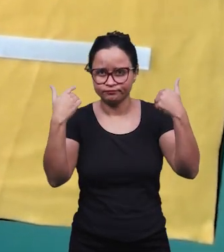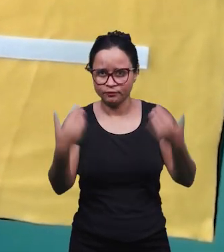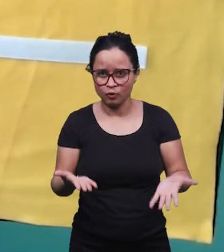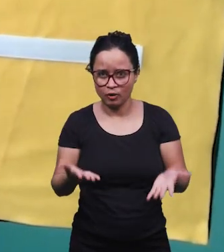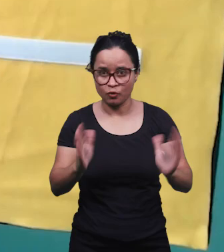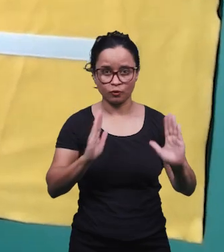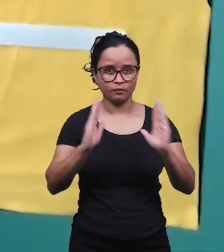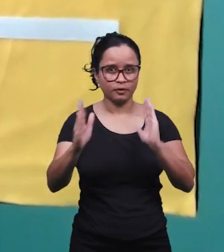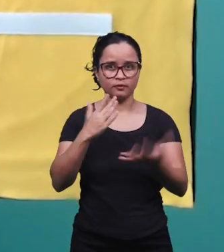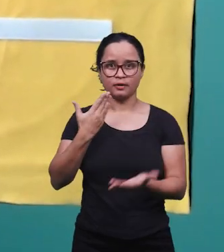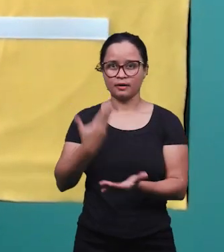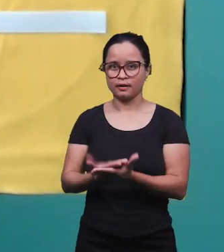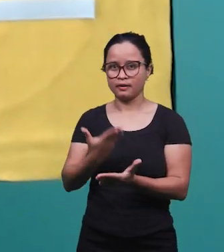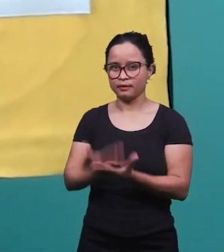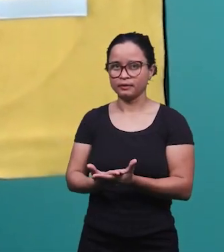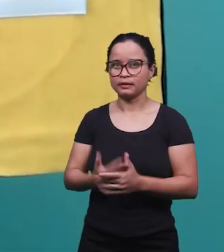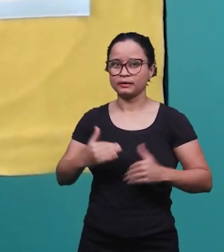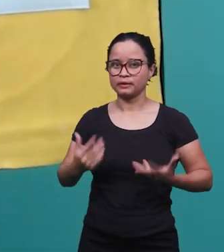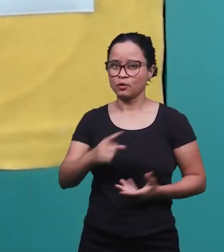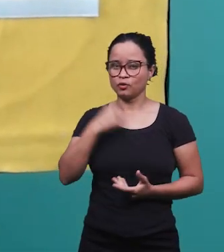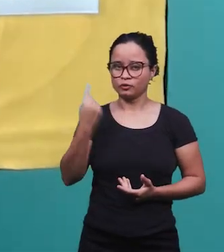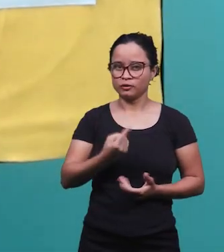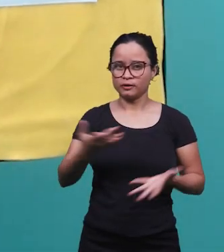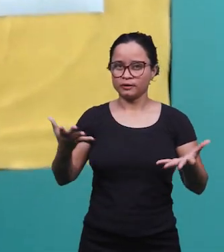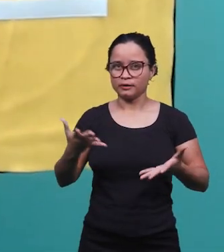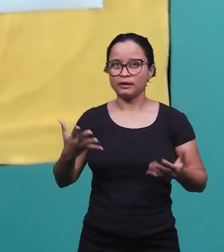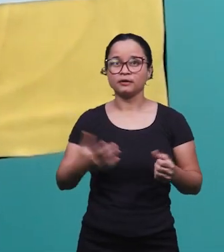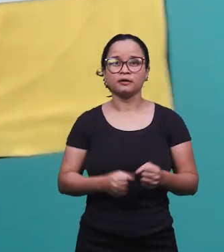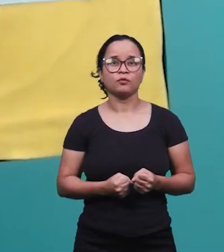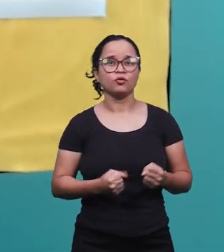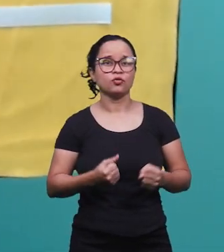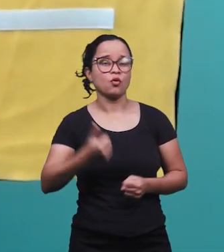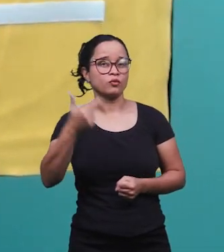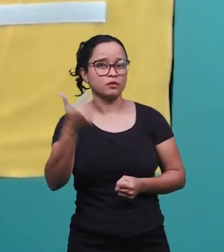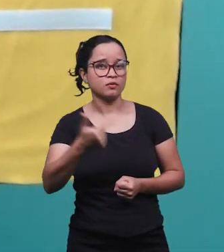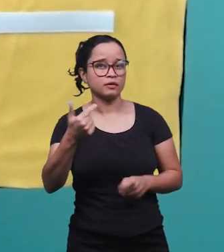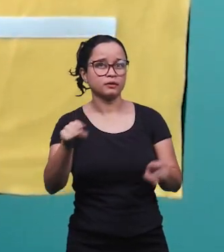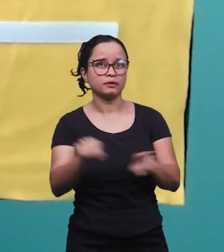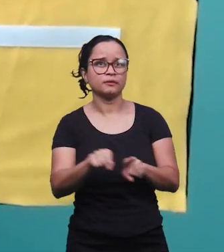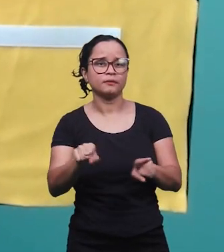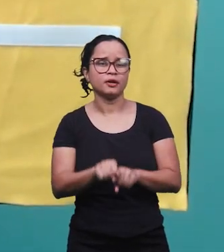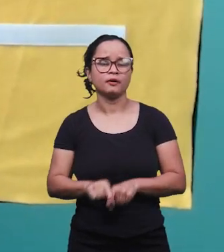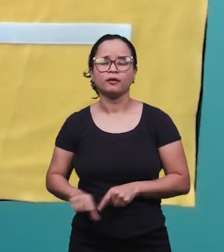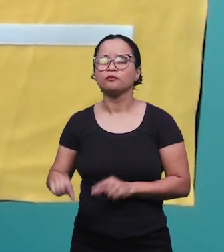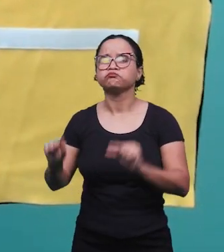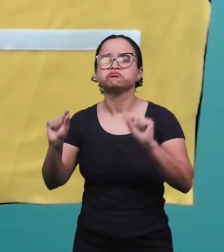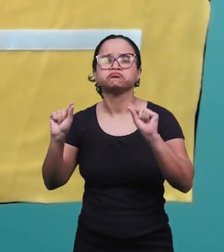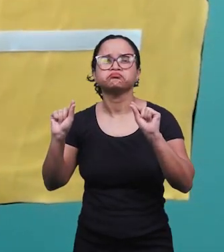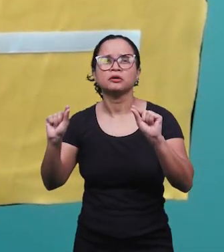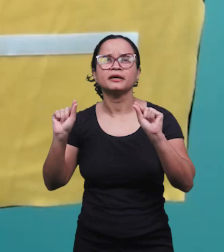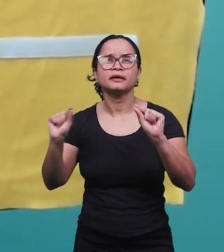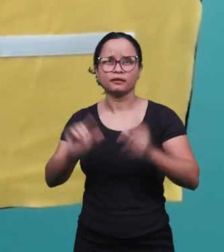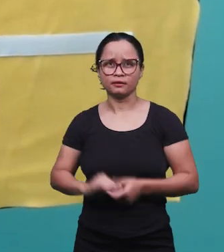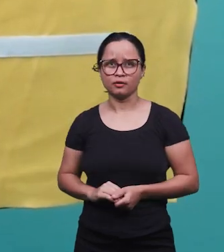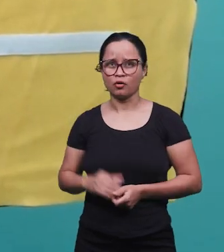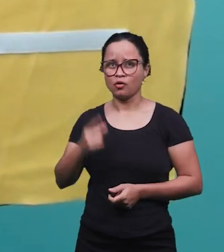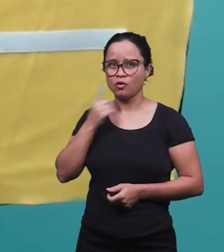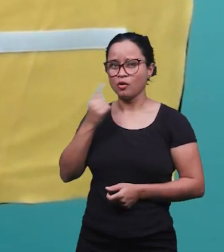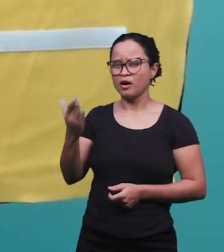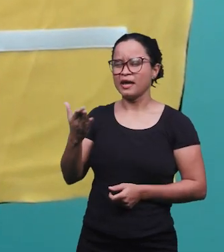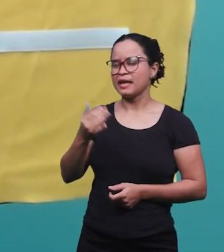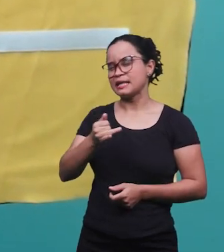durante esta aula? Nós temos o segundo, que é o que. Então, o